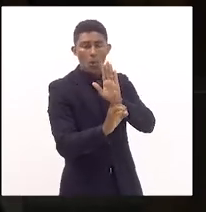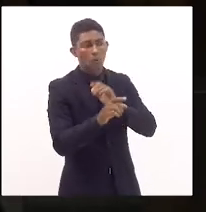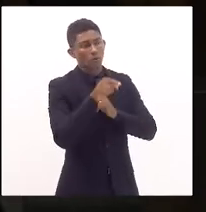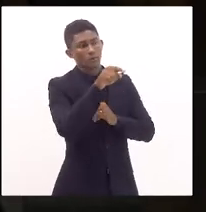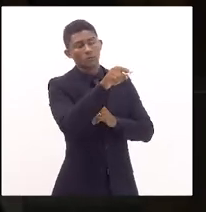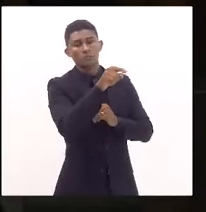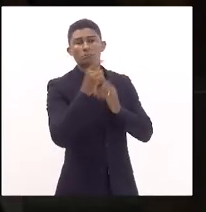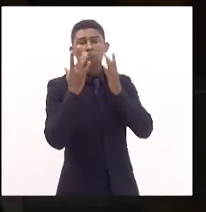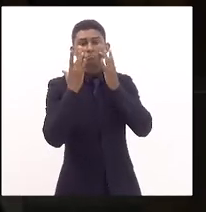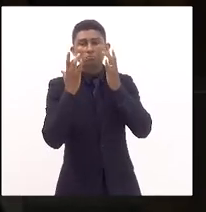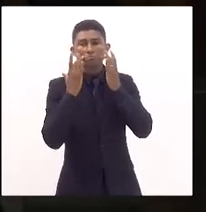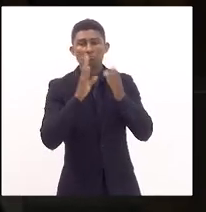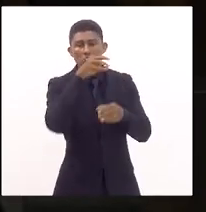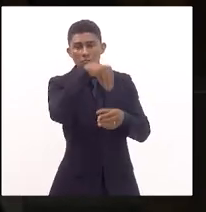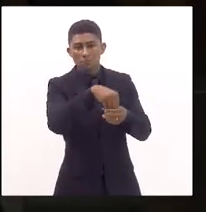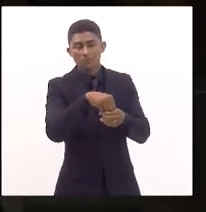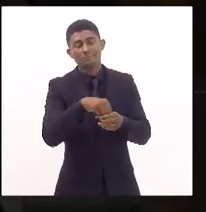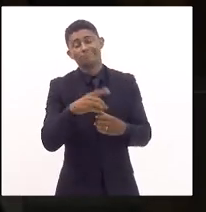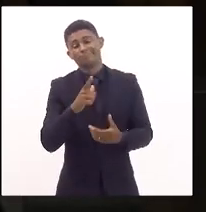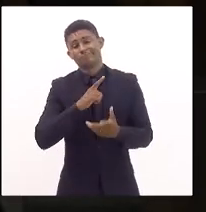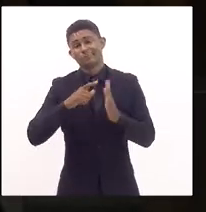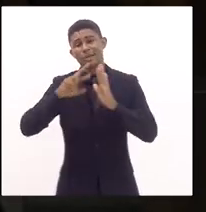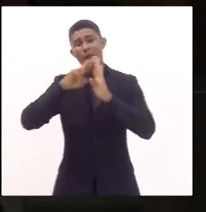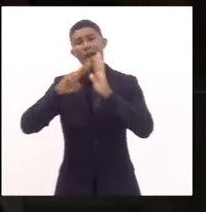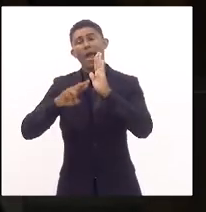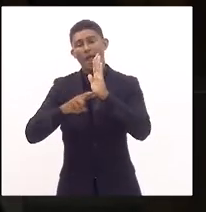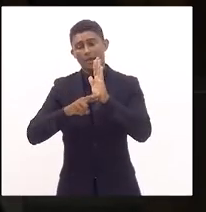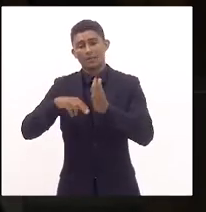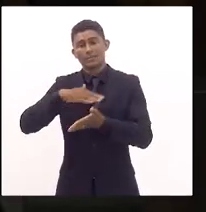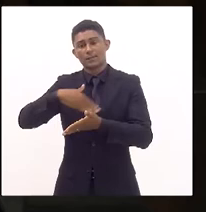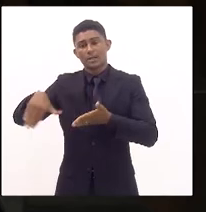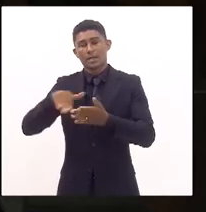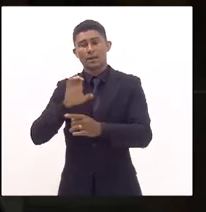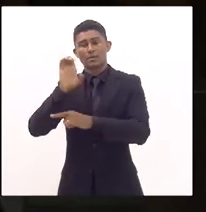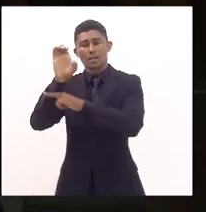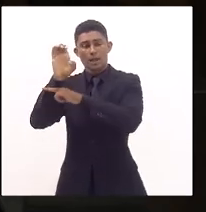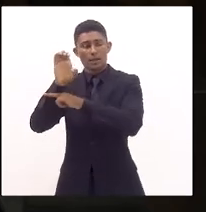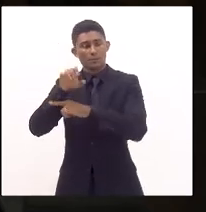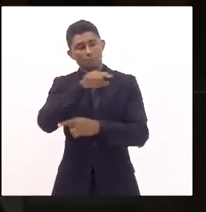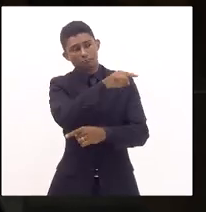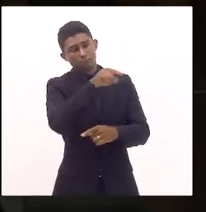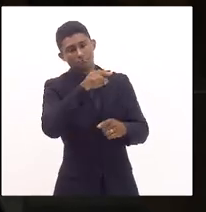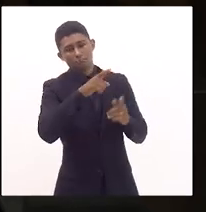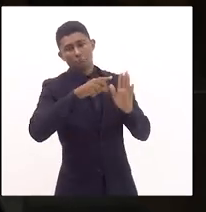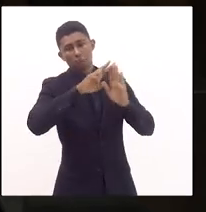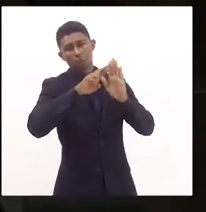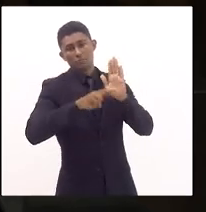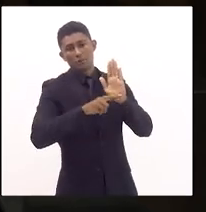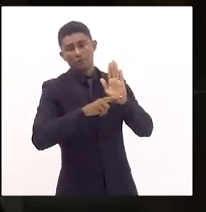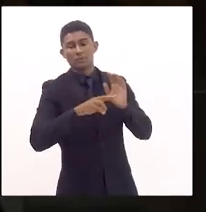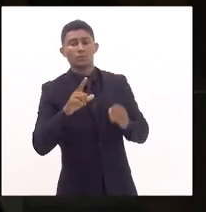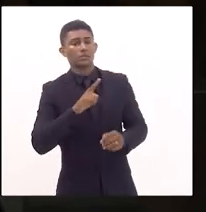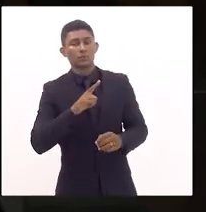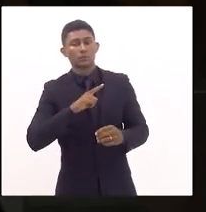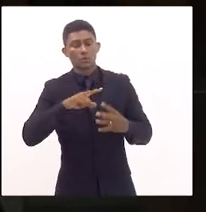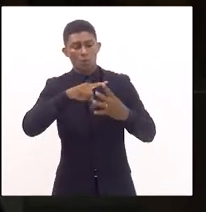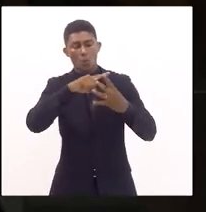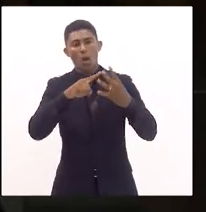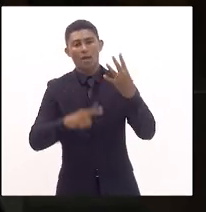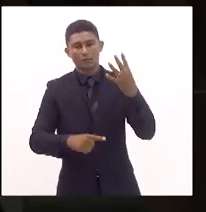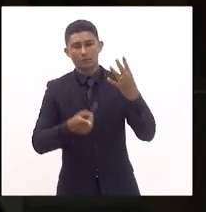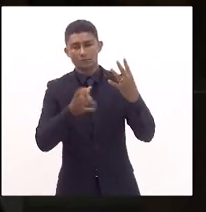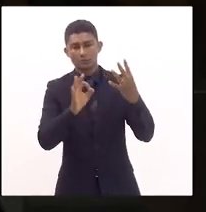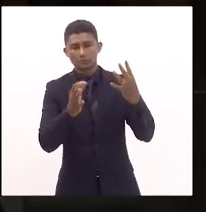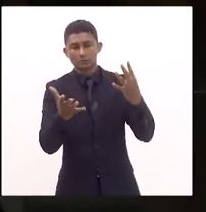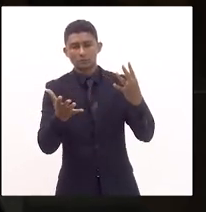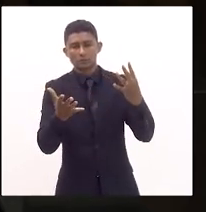da regra geral das secretarias do Estado. A média são 4 por mandato,